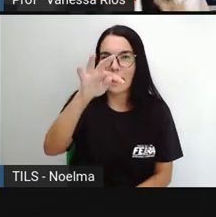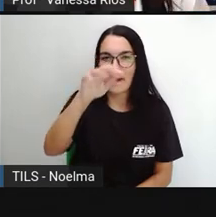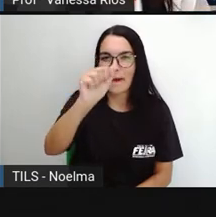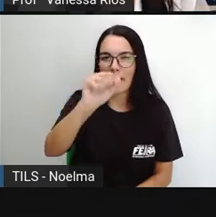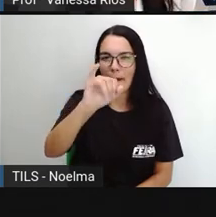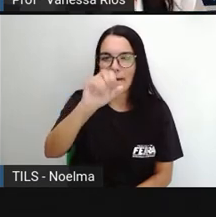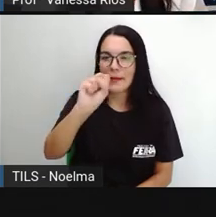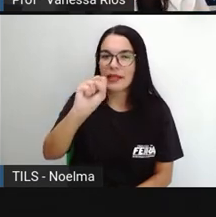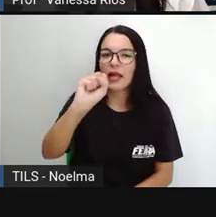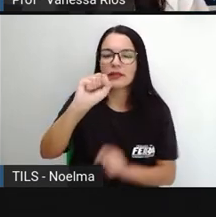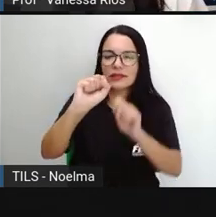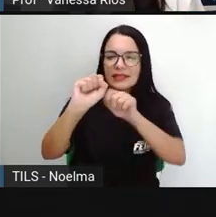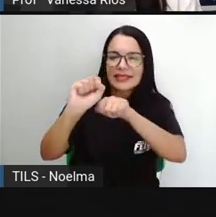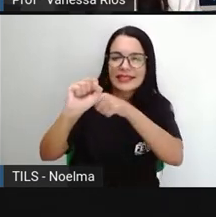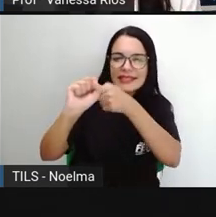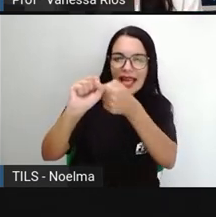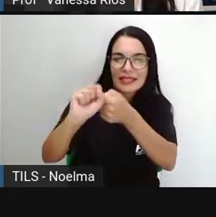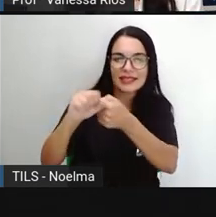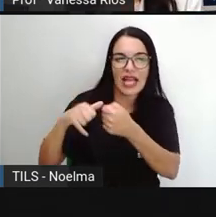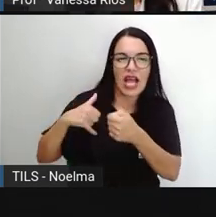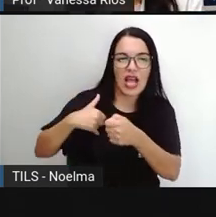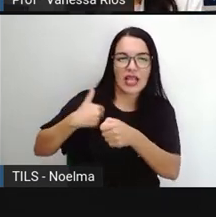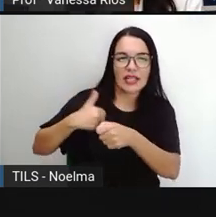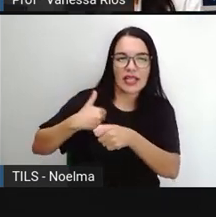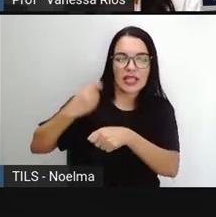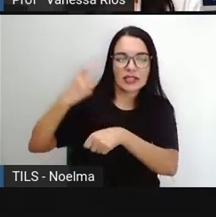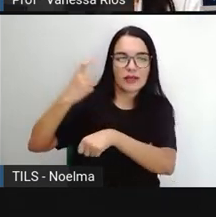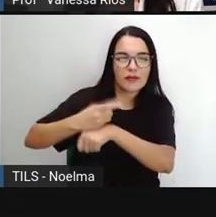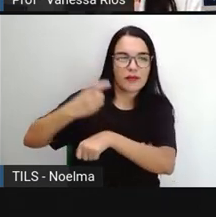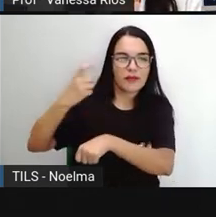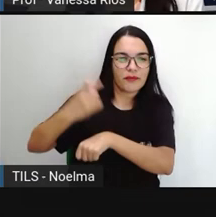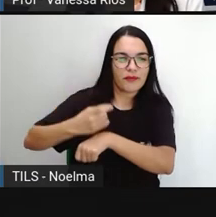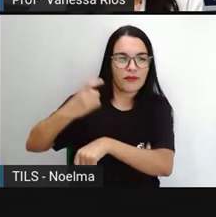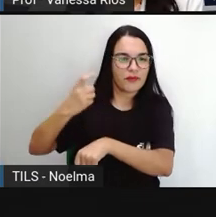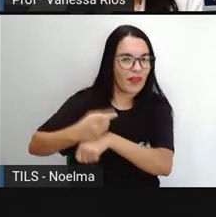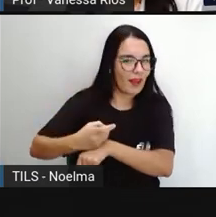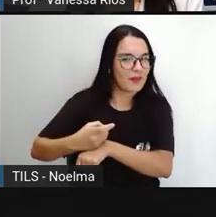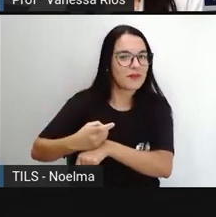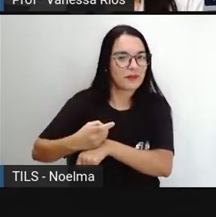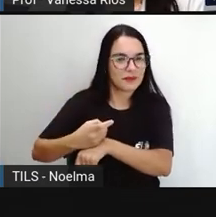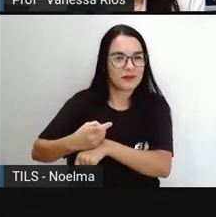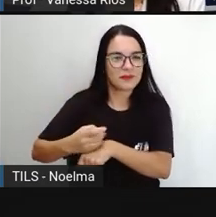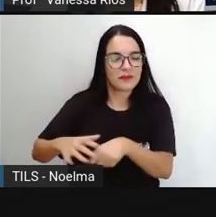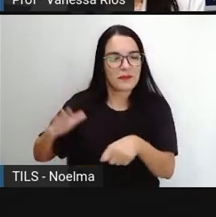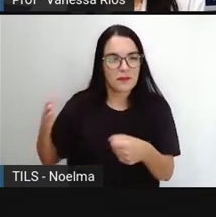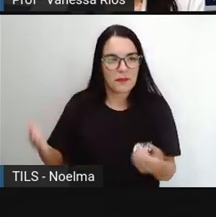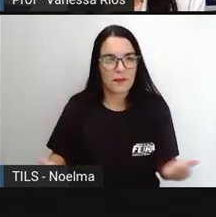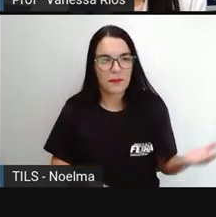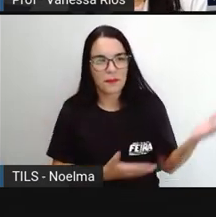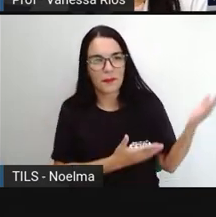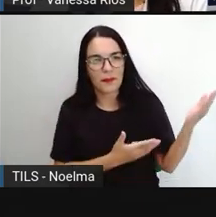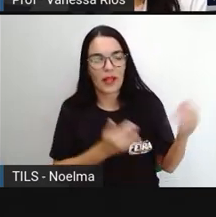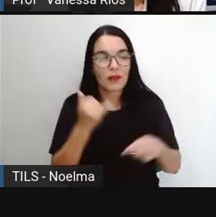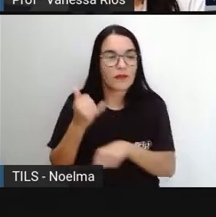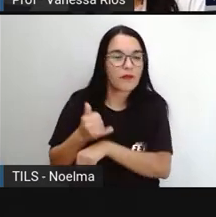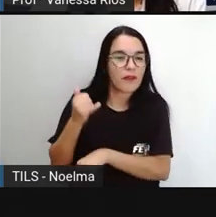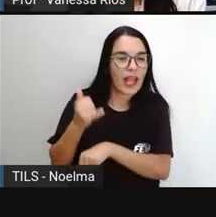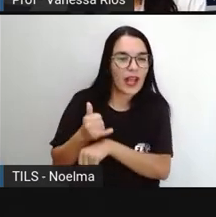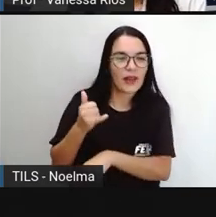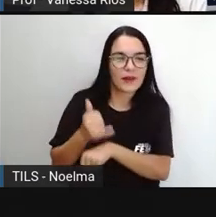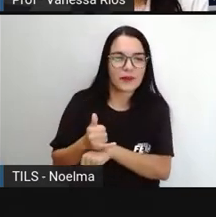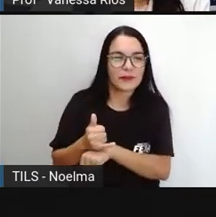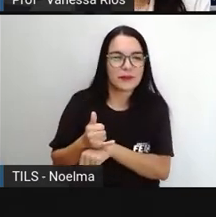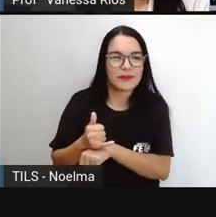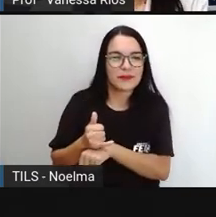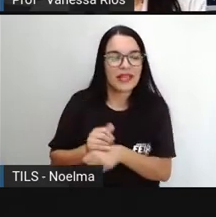instrumentos feitos de pedra, porque a descoberta aí dos metais, do domínio, né, do início do domínio